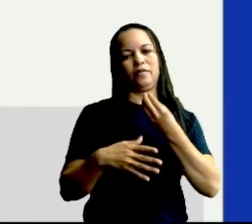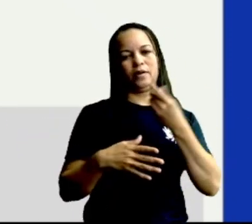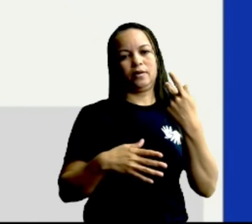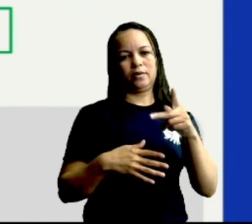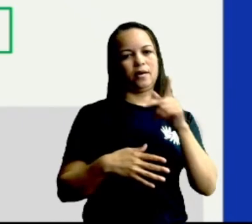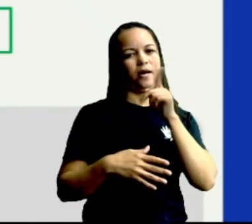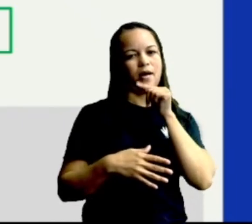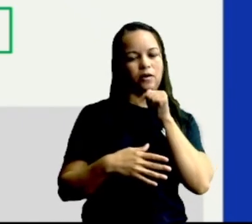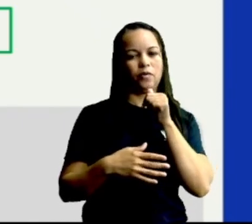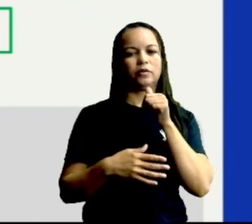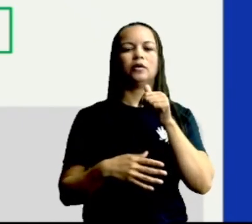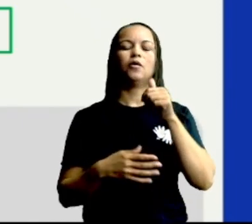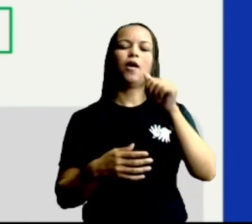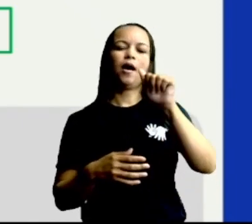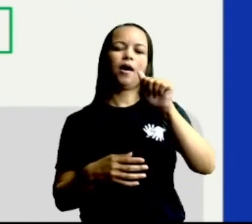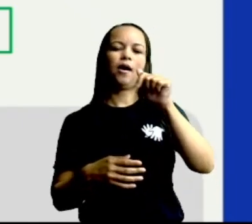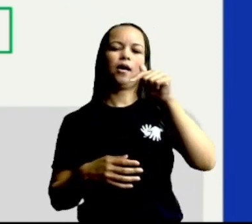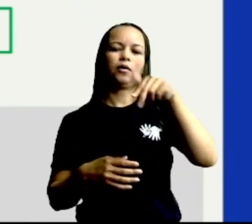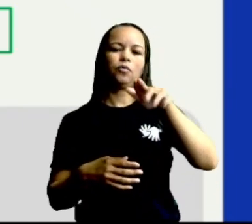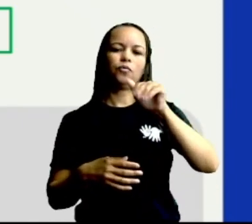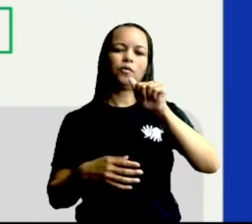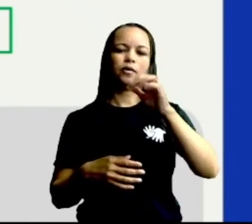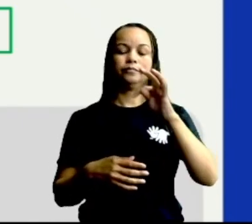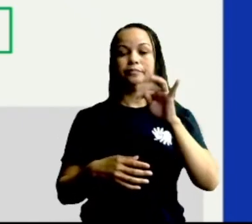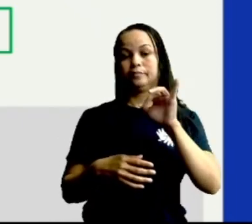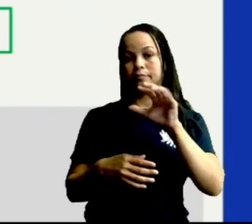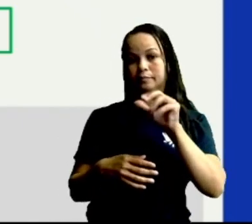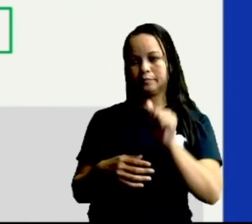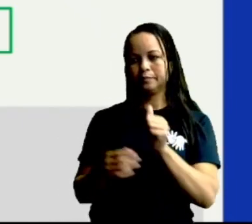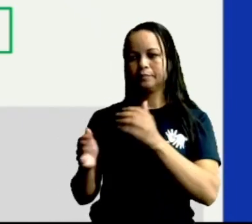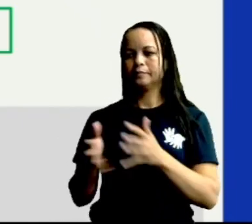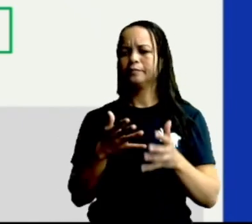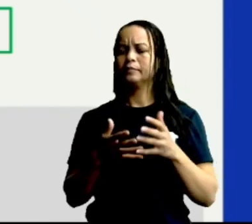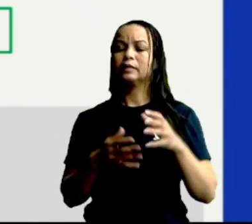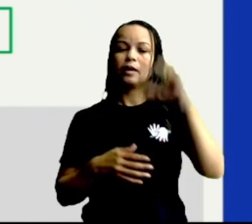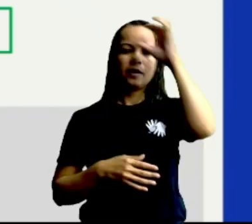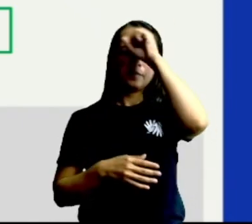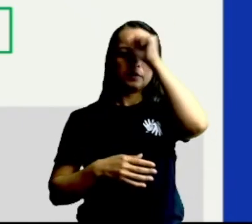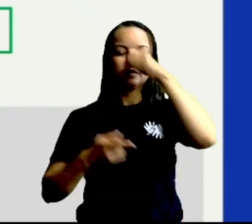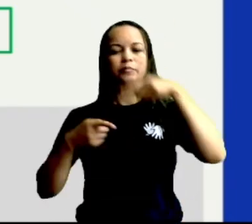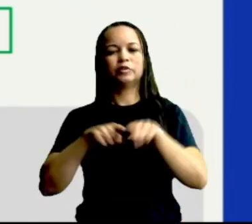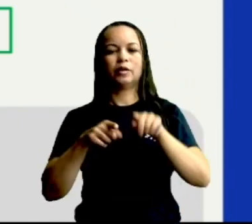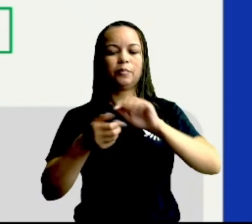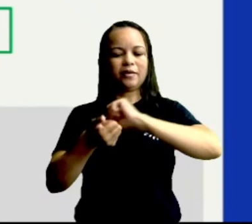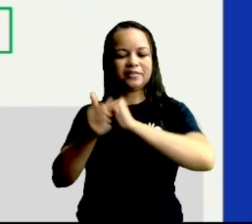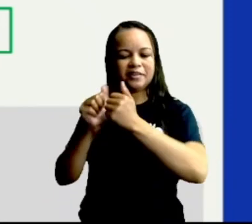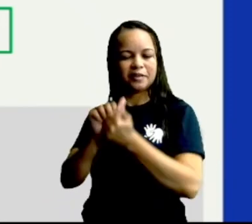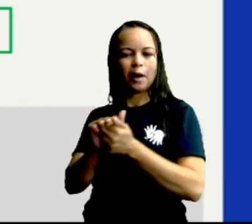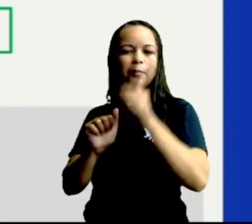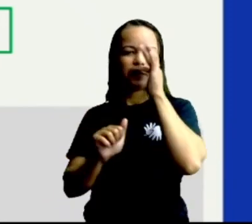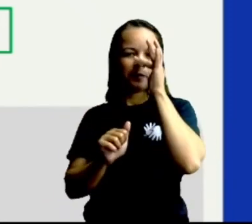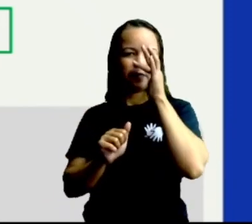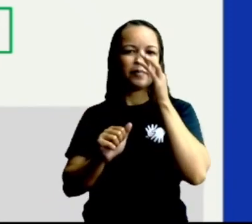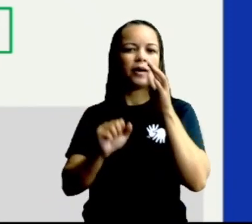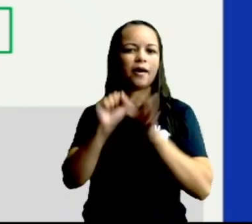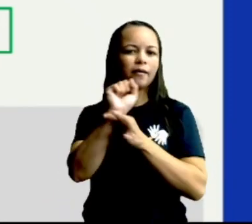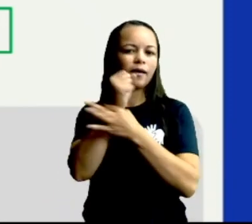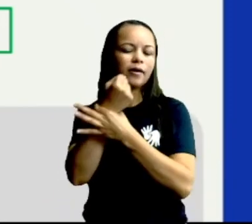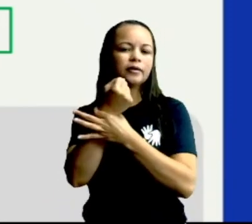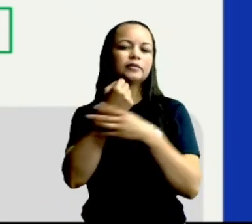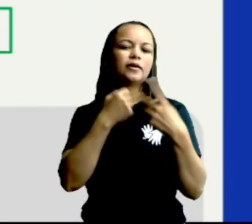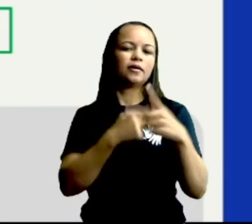plantas aquáticas. E também aprendemos que as plantas se adaptam para garantir a